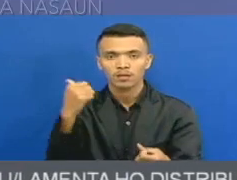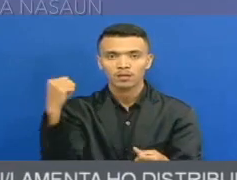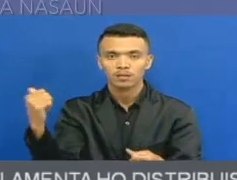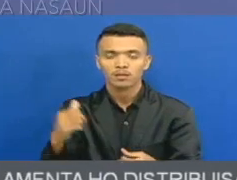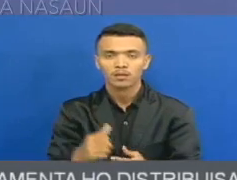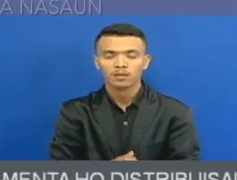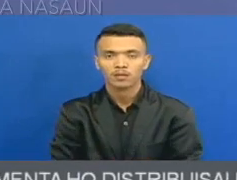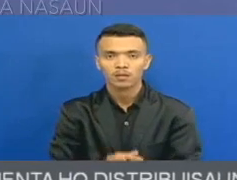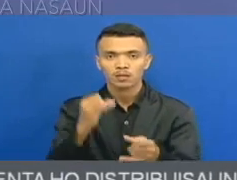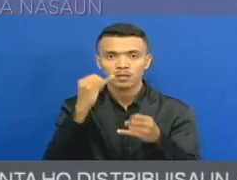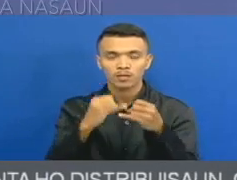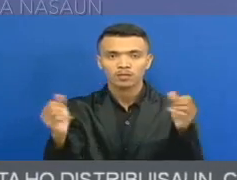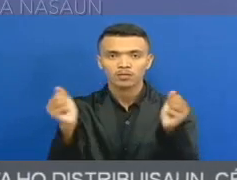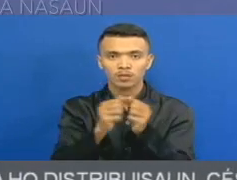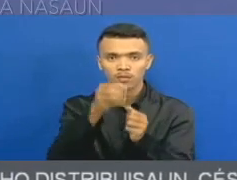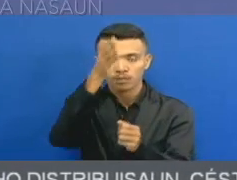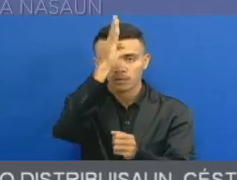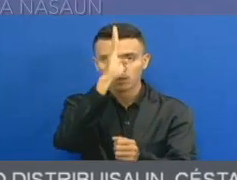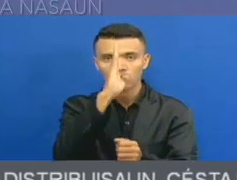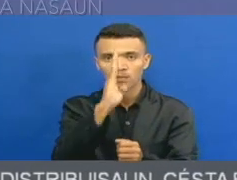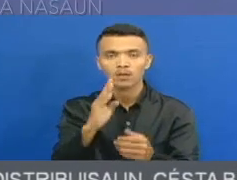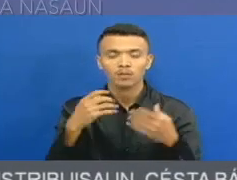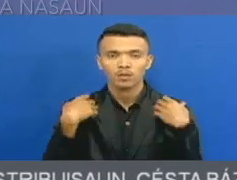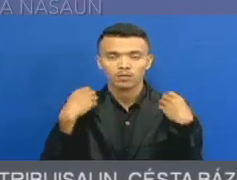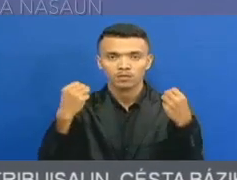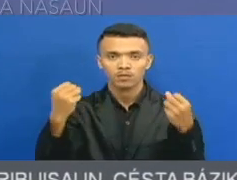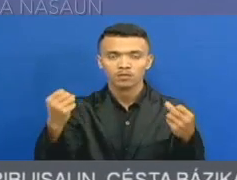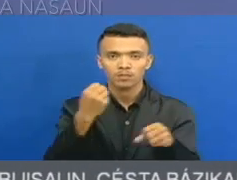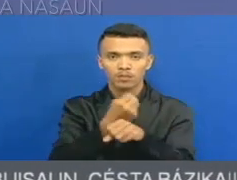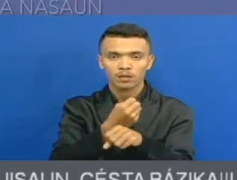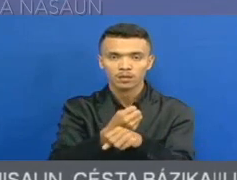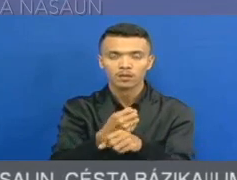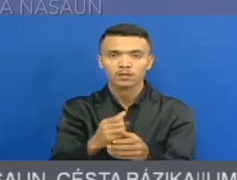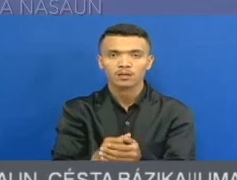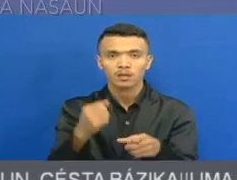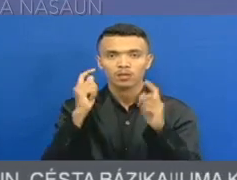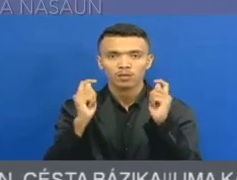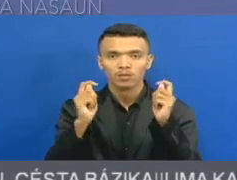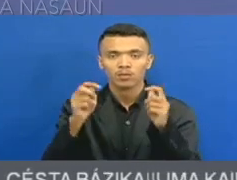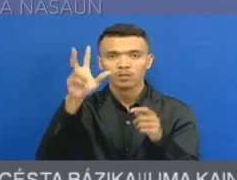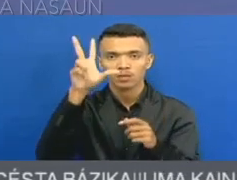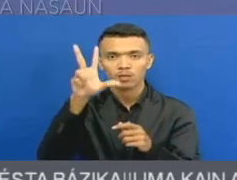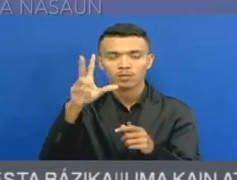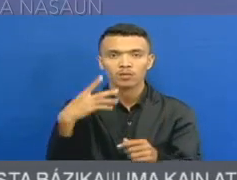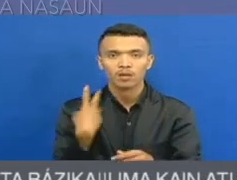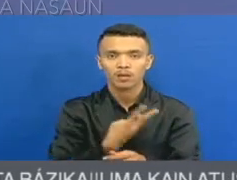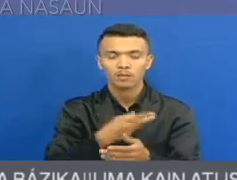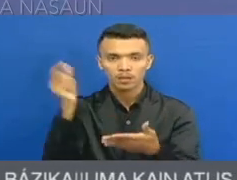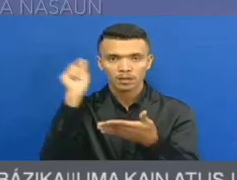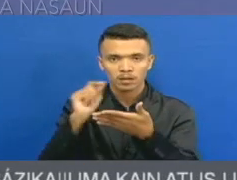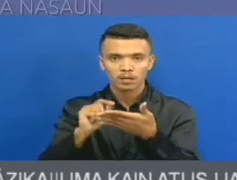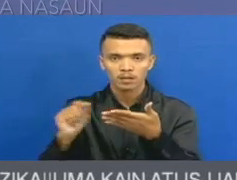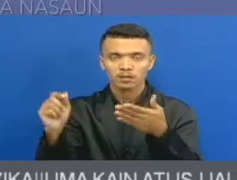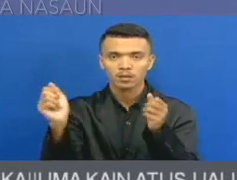Finalmente, o graça de Marrom Mian, no esforço macaz e a tentativa de altura, onde consegue unir assim acordo,